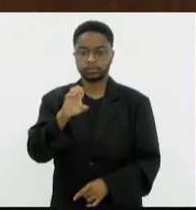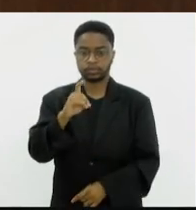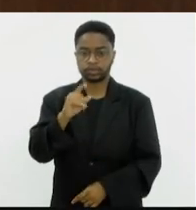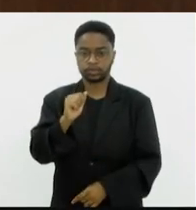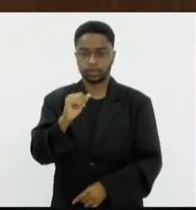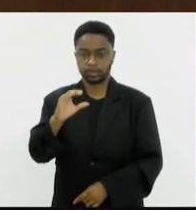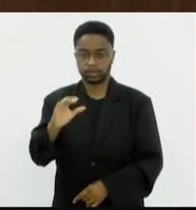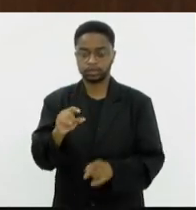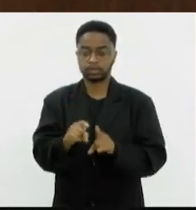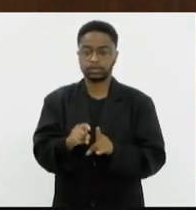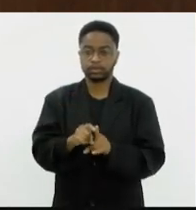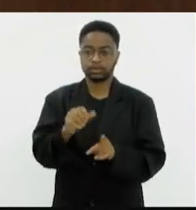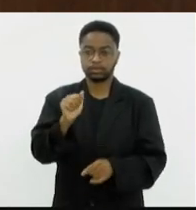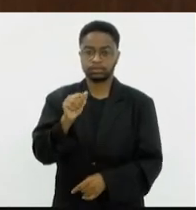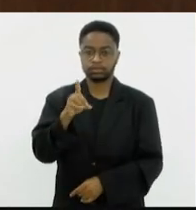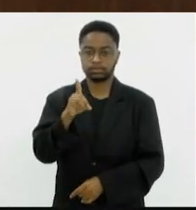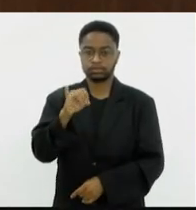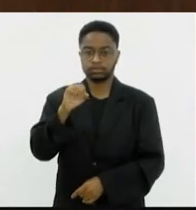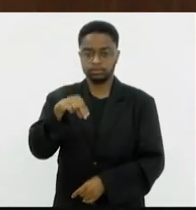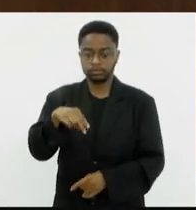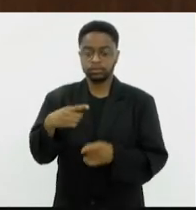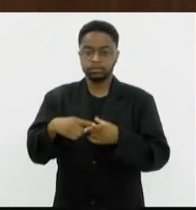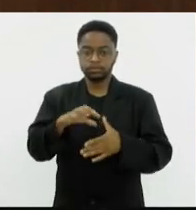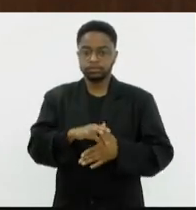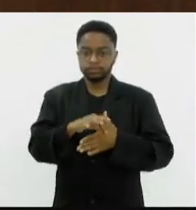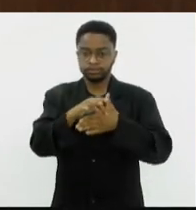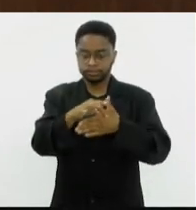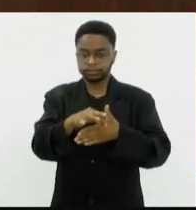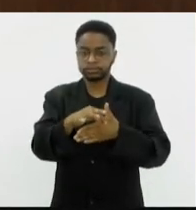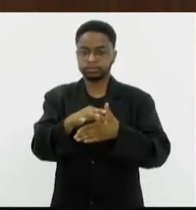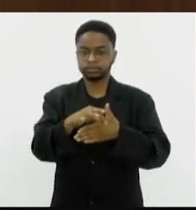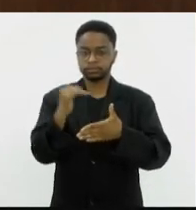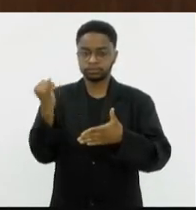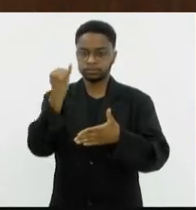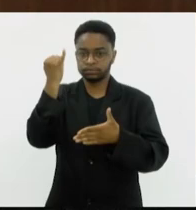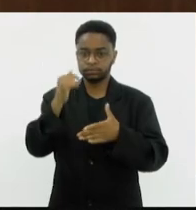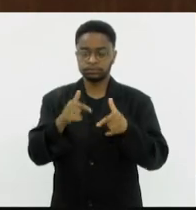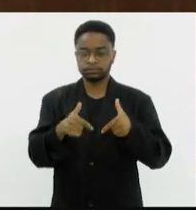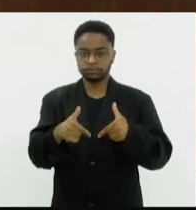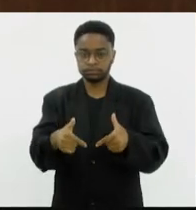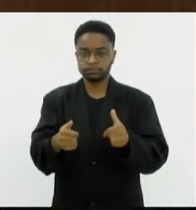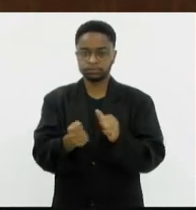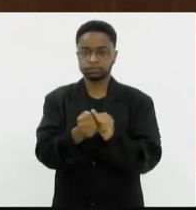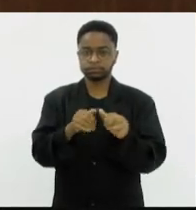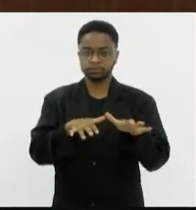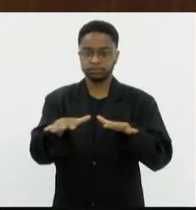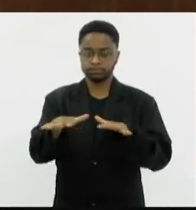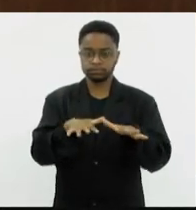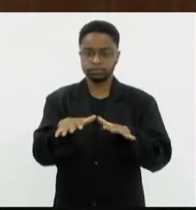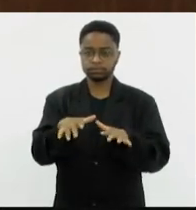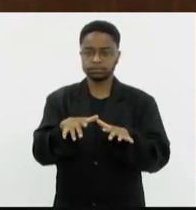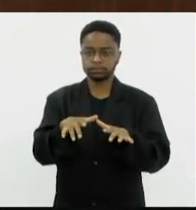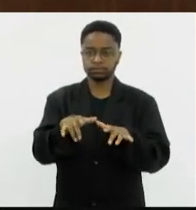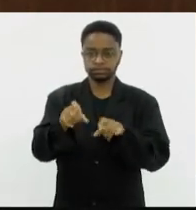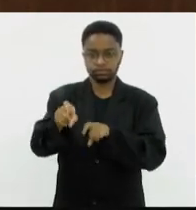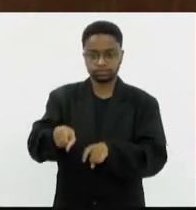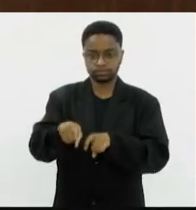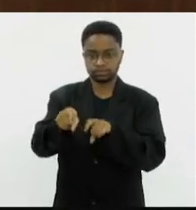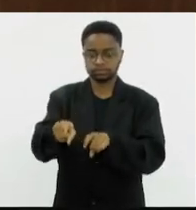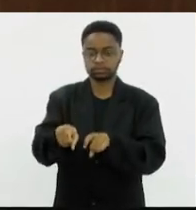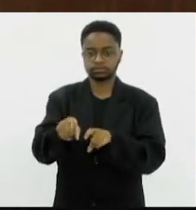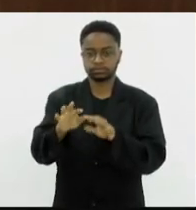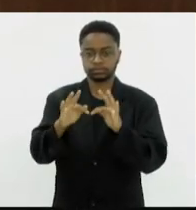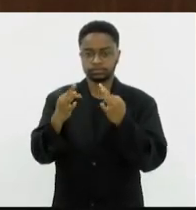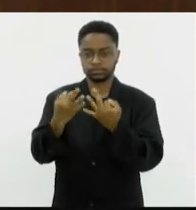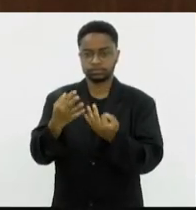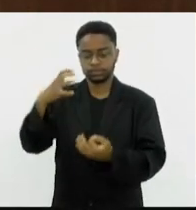homenageamos a Dinha, que é uma grande liderança que atua no movimento de produtores, de pequenos produtores de